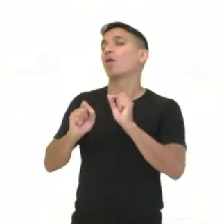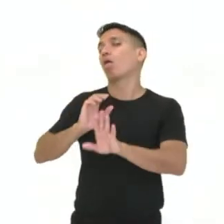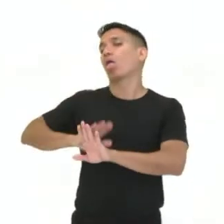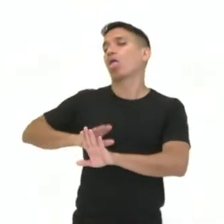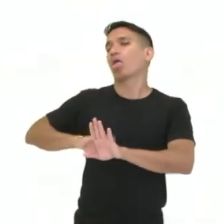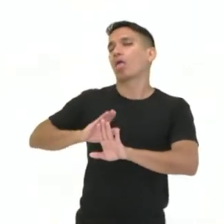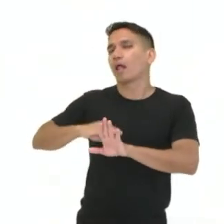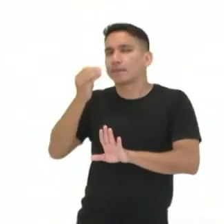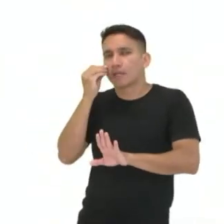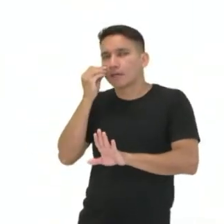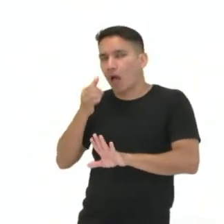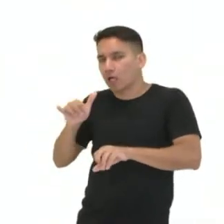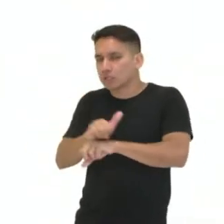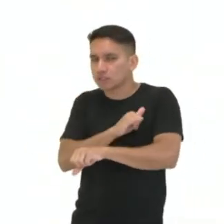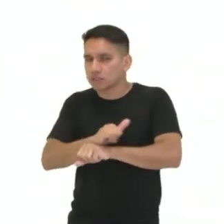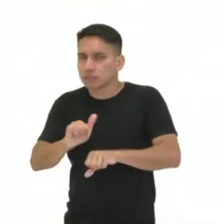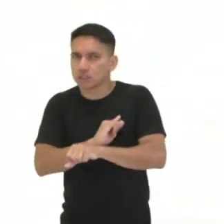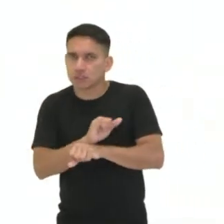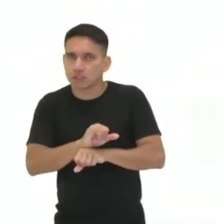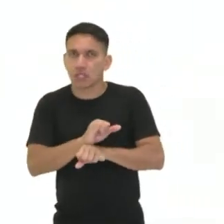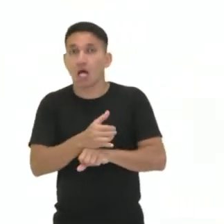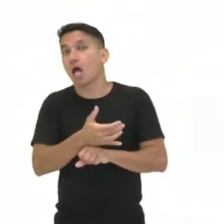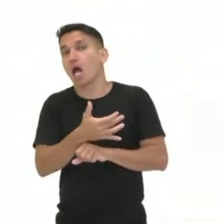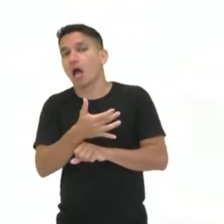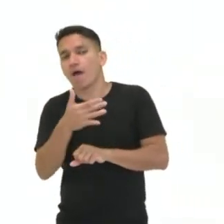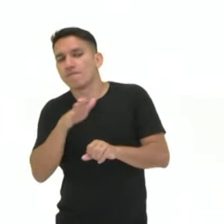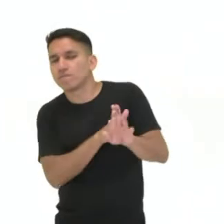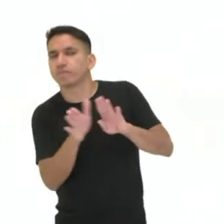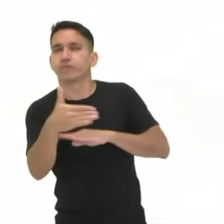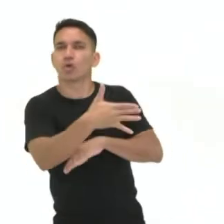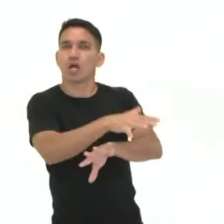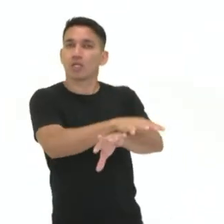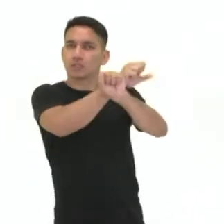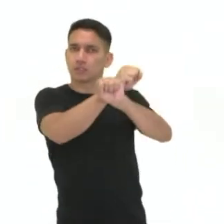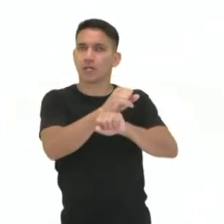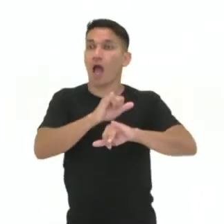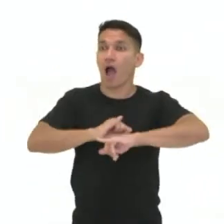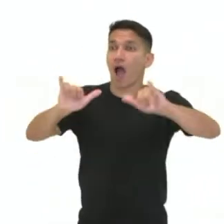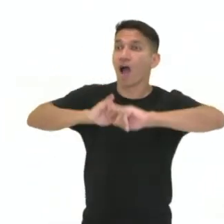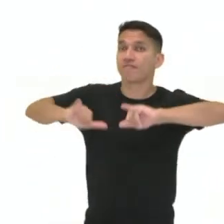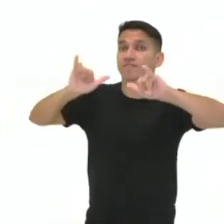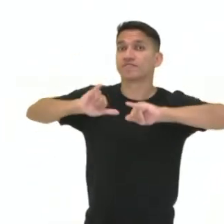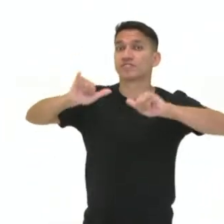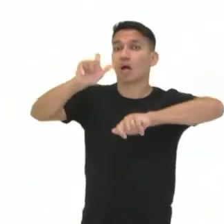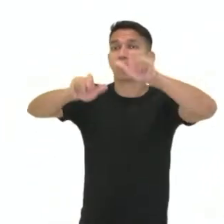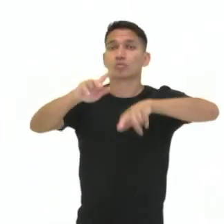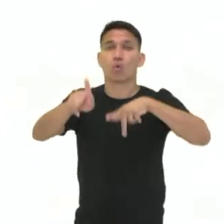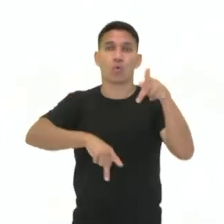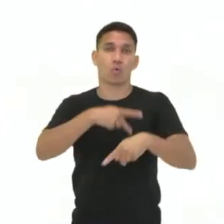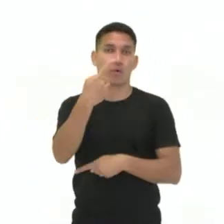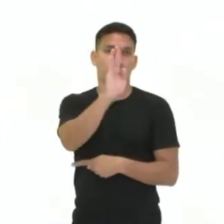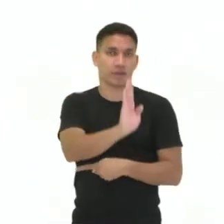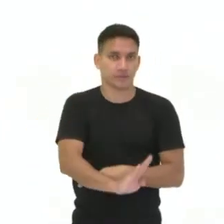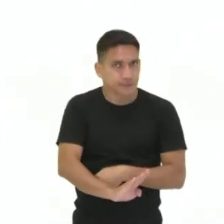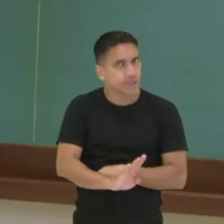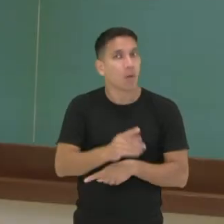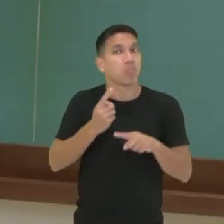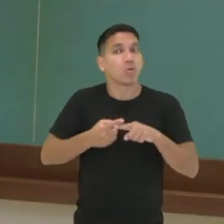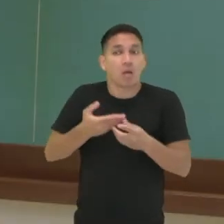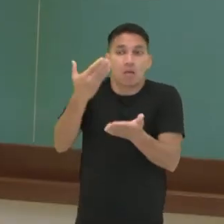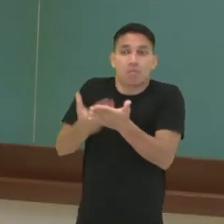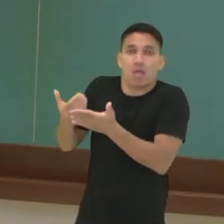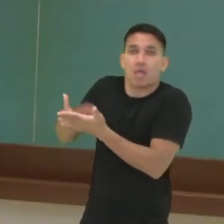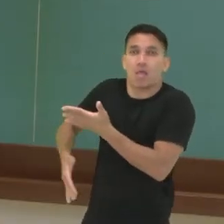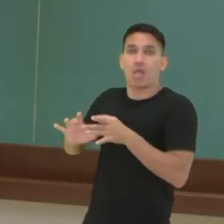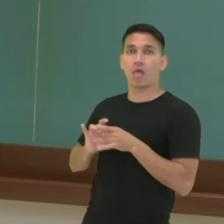de driblar a censura e alertar a população brasileira da perda de sua própria liberdade, né?